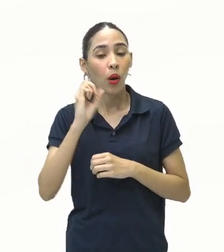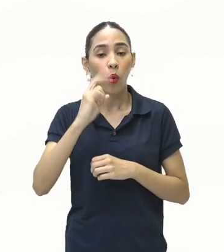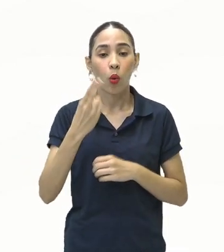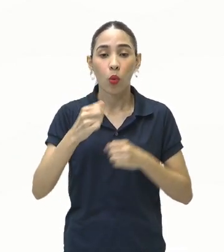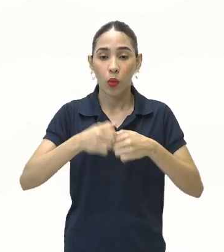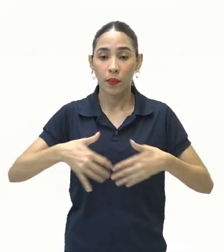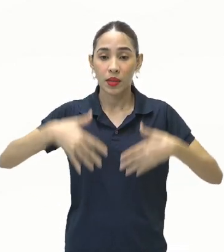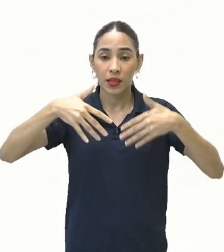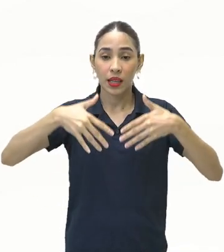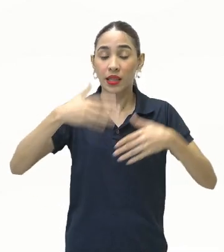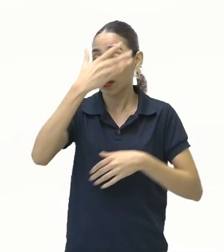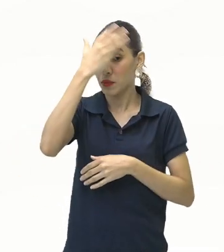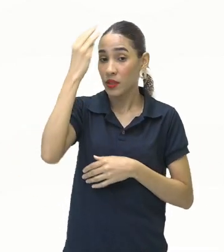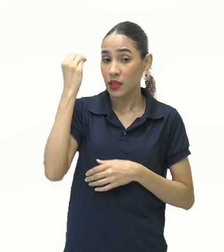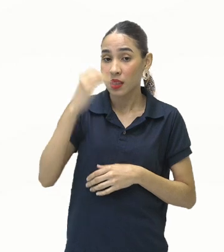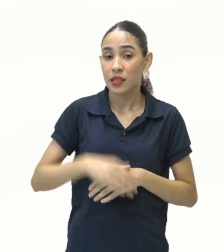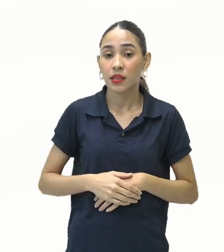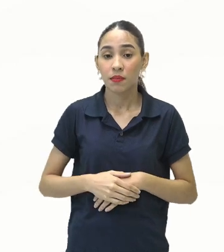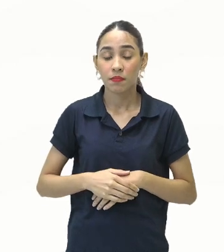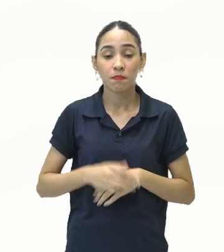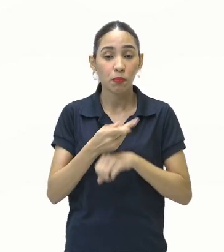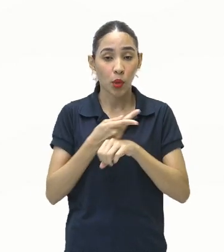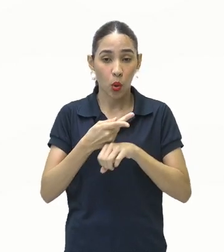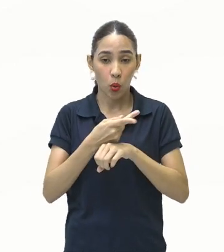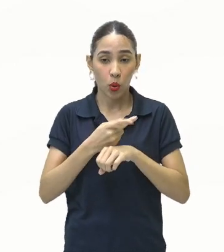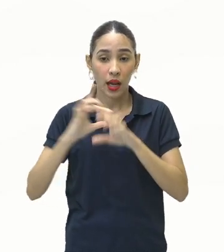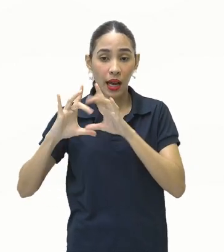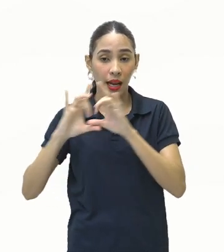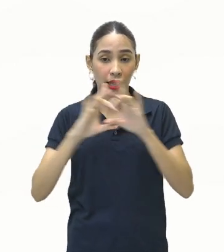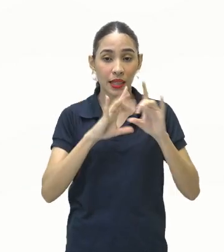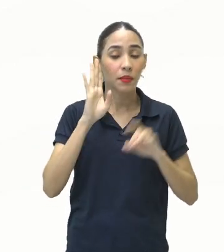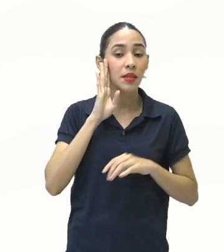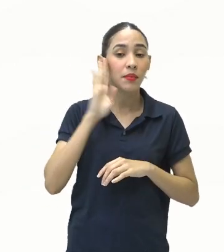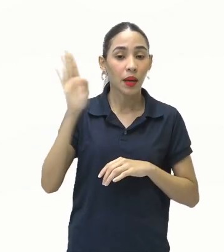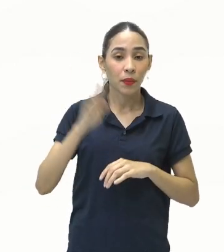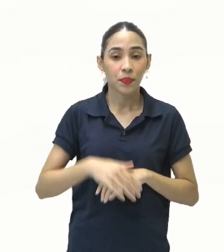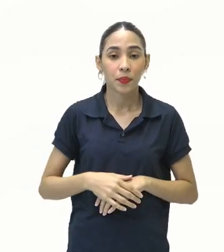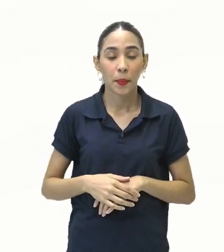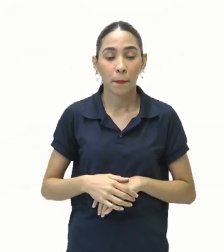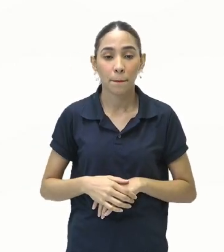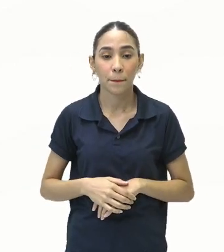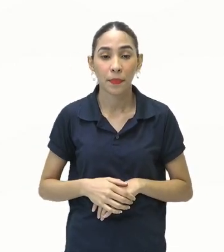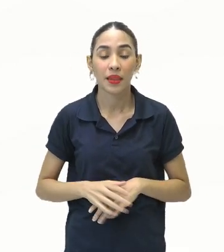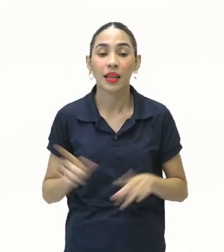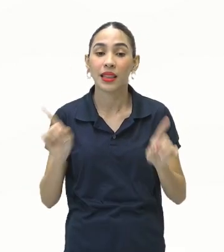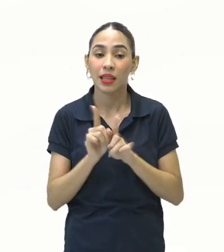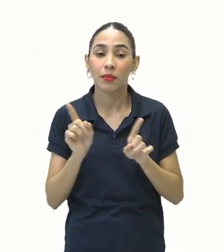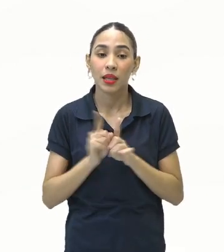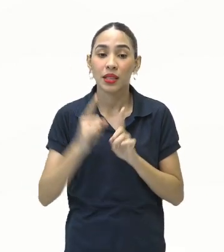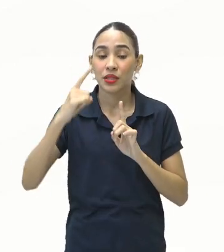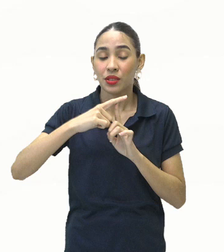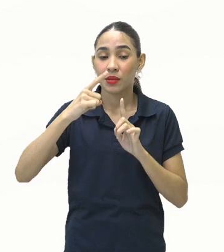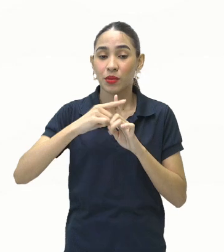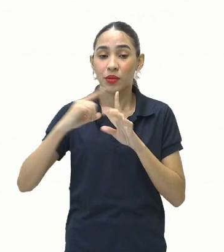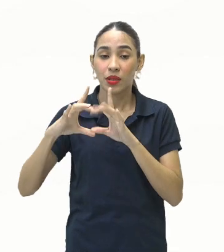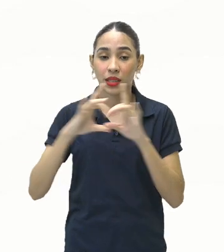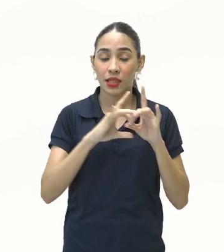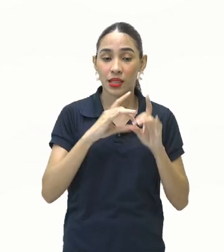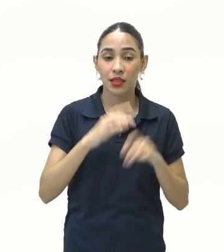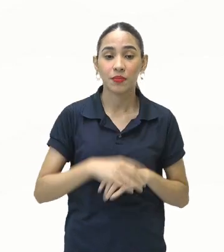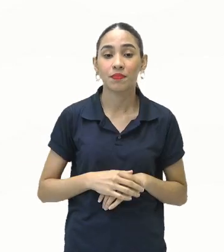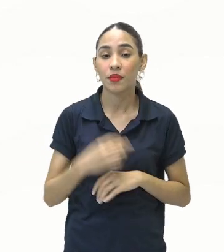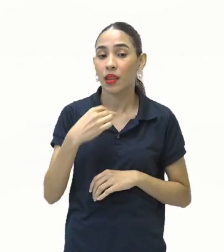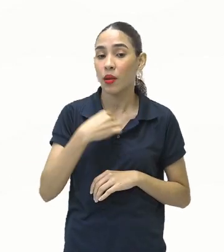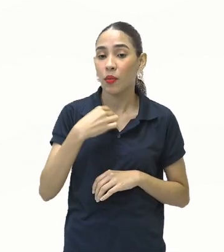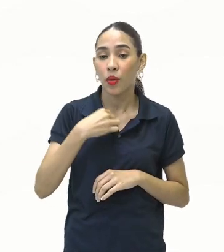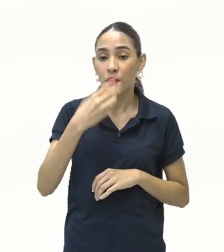Não esqueça de procurar a cadeia principal. Da mesma forma, o tipo de ligação, não